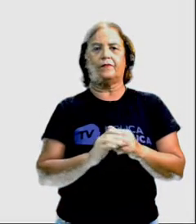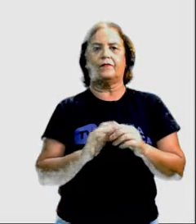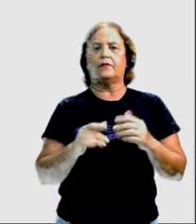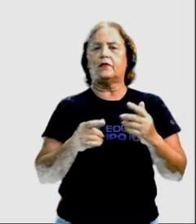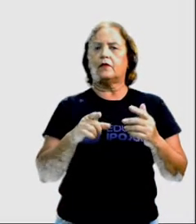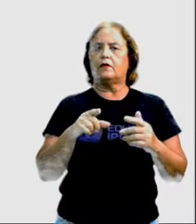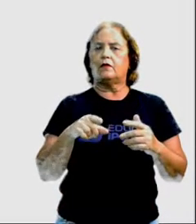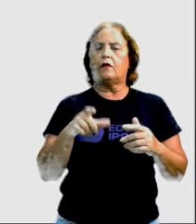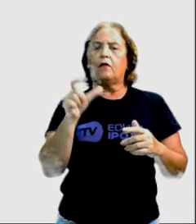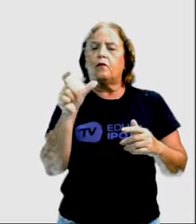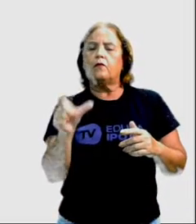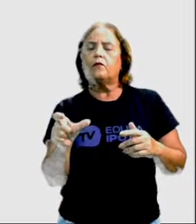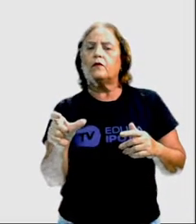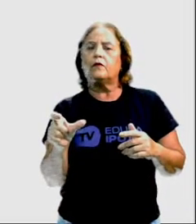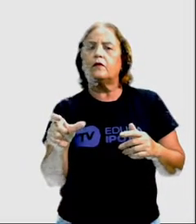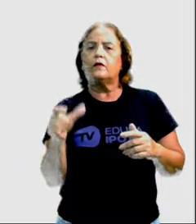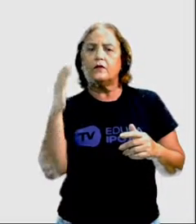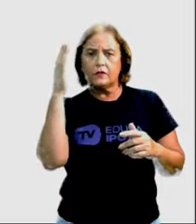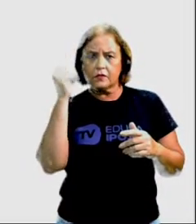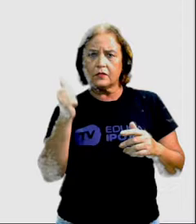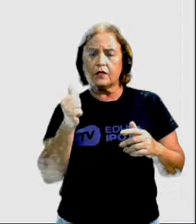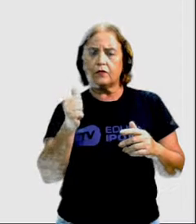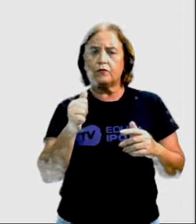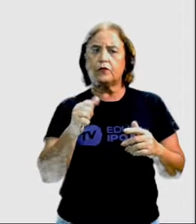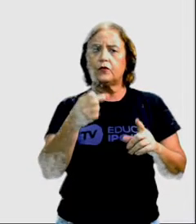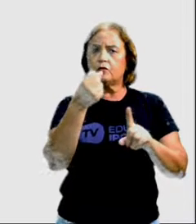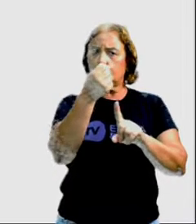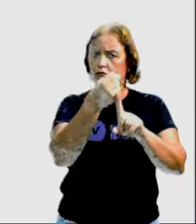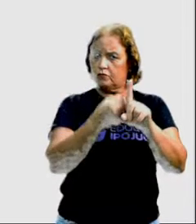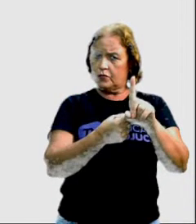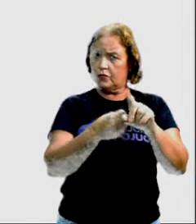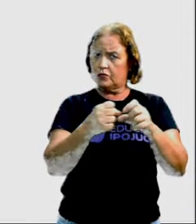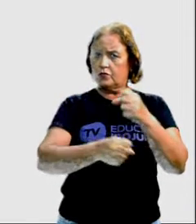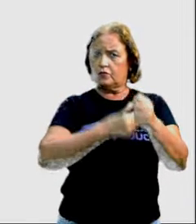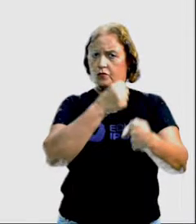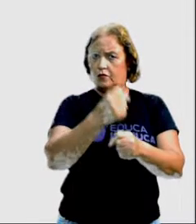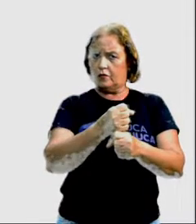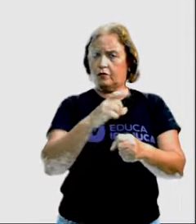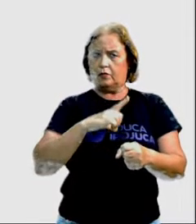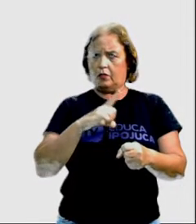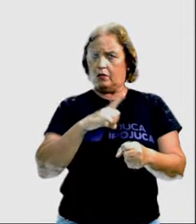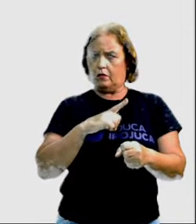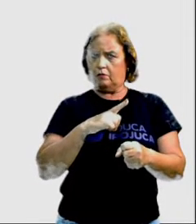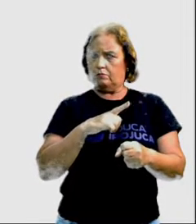Olá Alguém sabe quantos meses tem um ano não